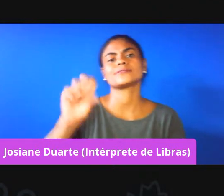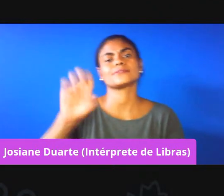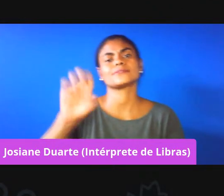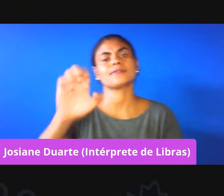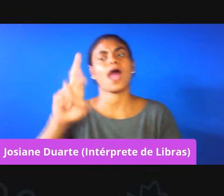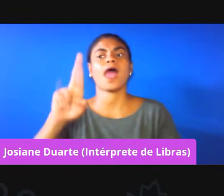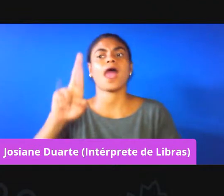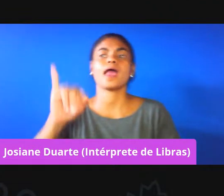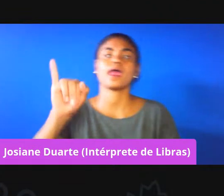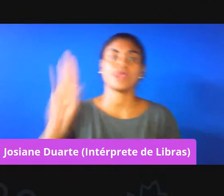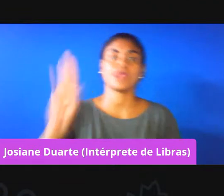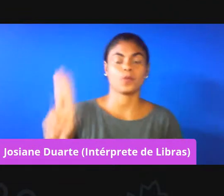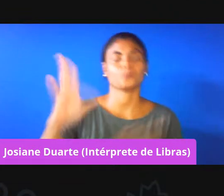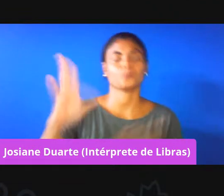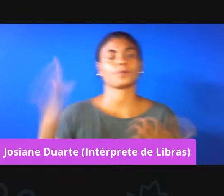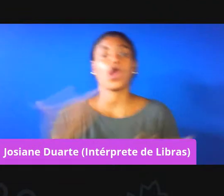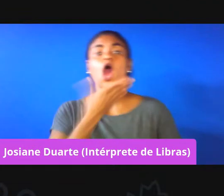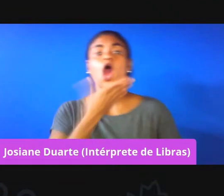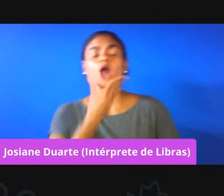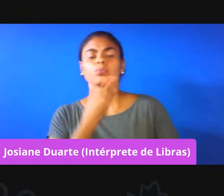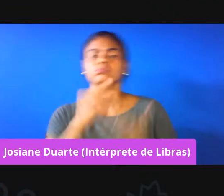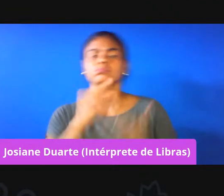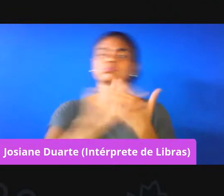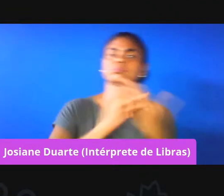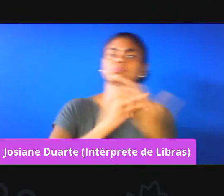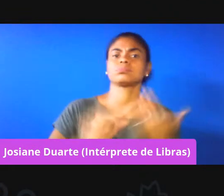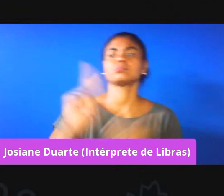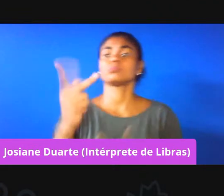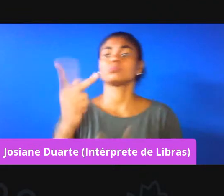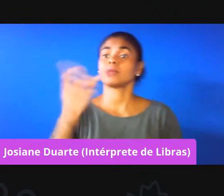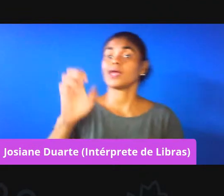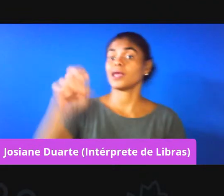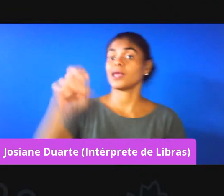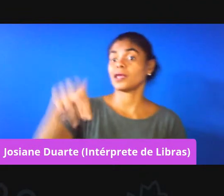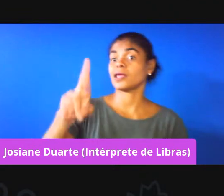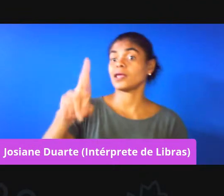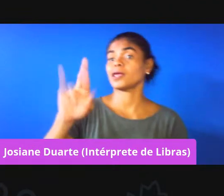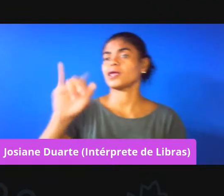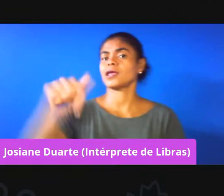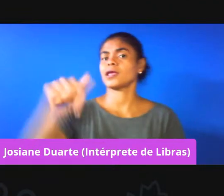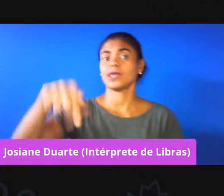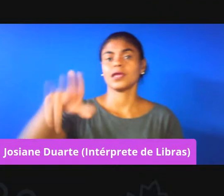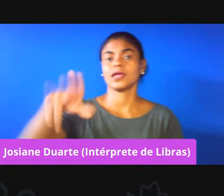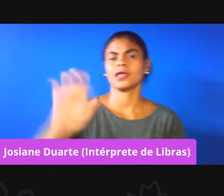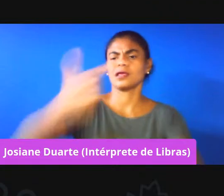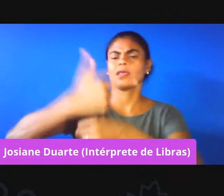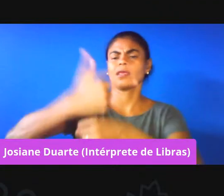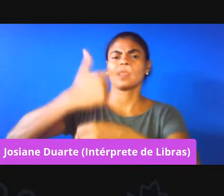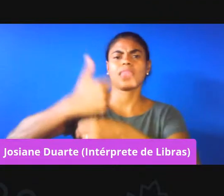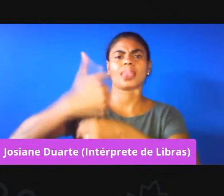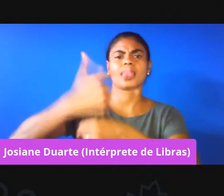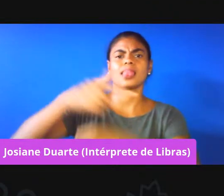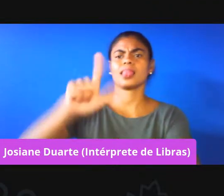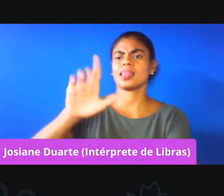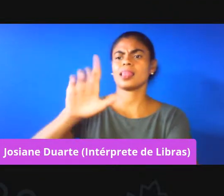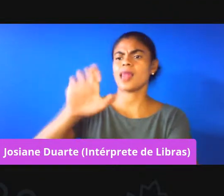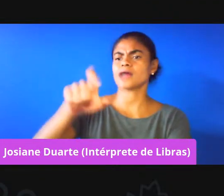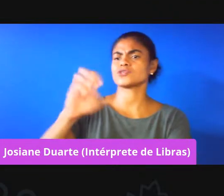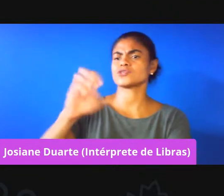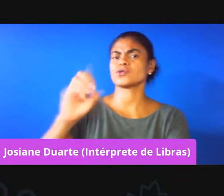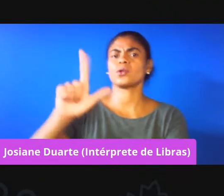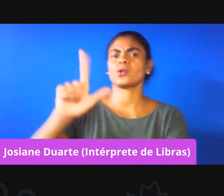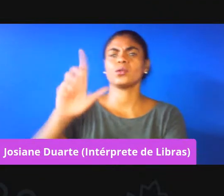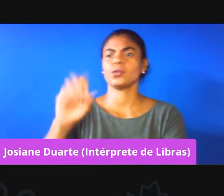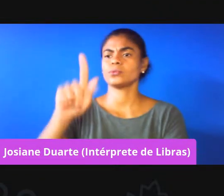Para Henrique, lexicologia, cito, é uma disciplina que estuda o léxico e a sua organização